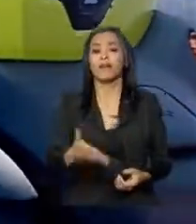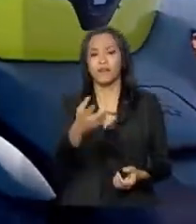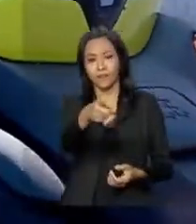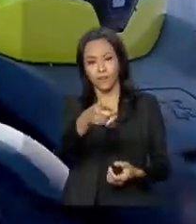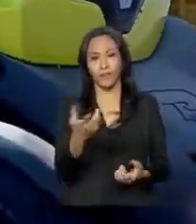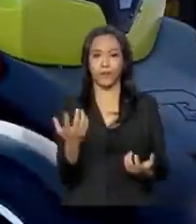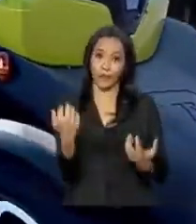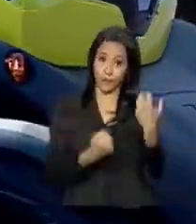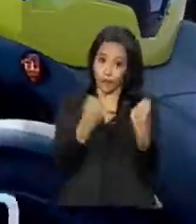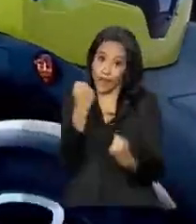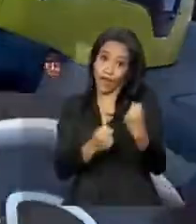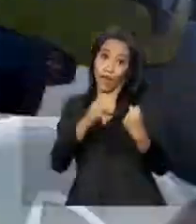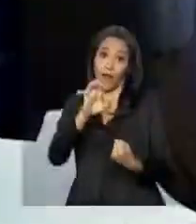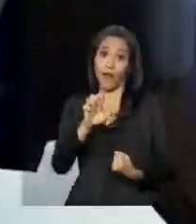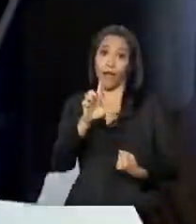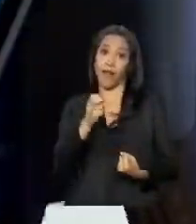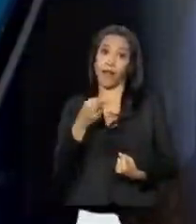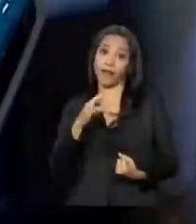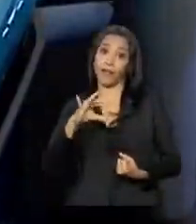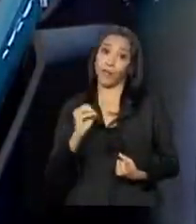carro elétrico no Brasil.